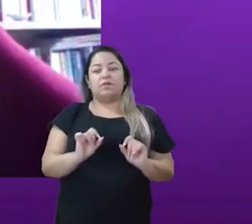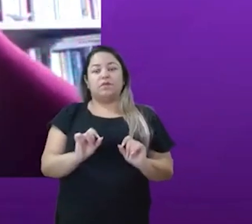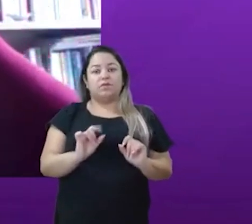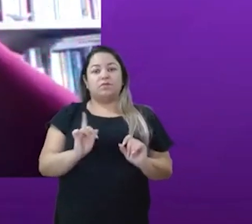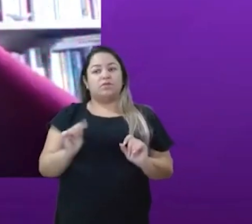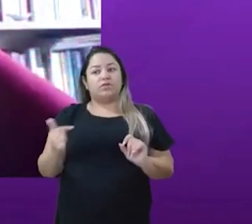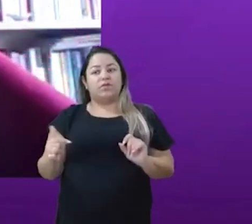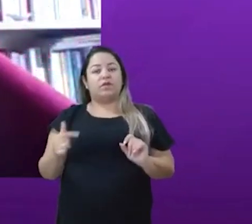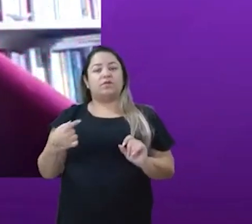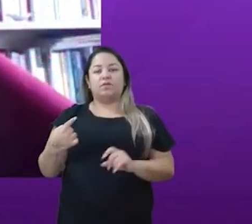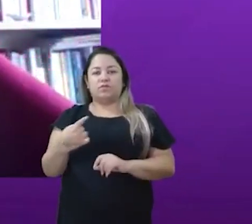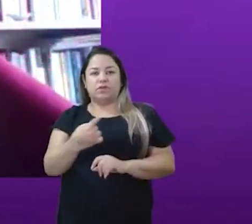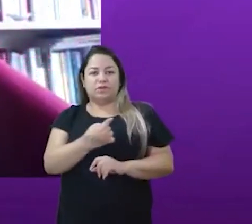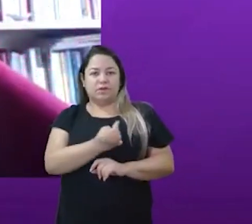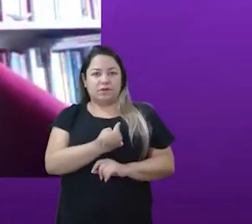Por mais que